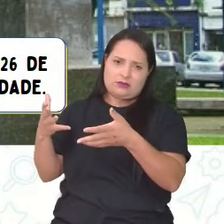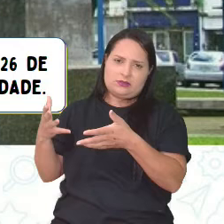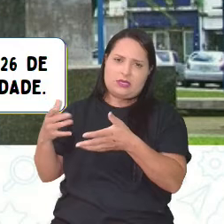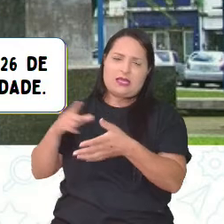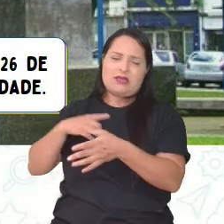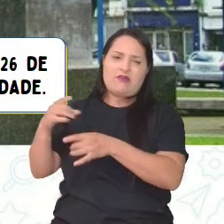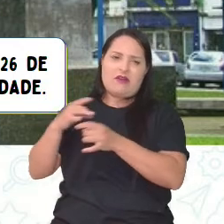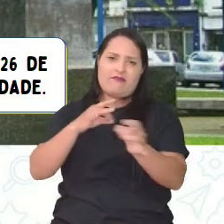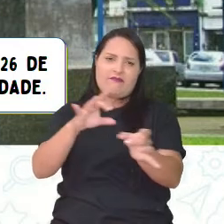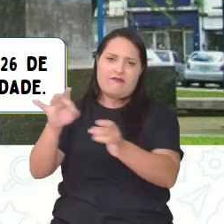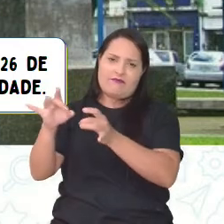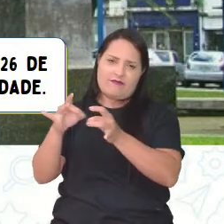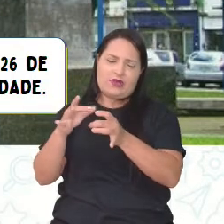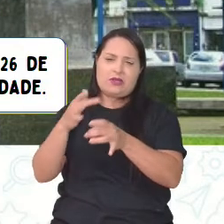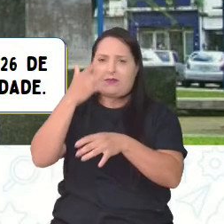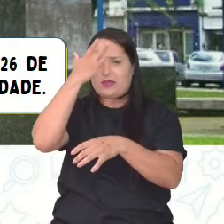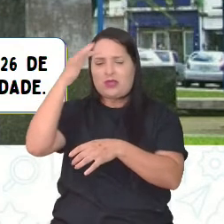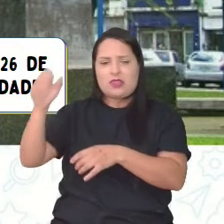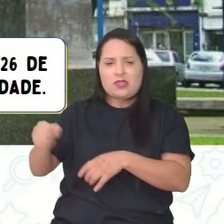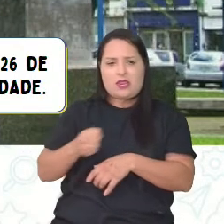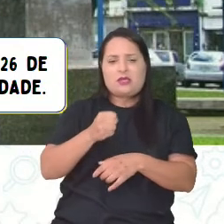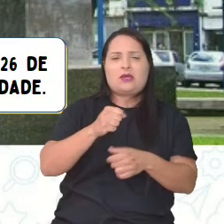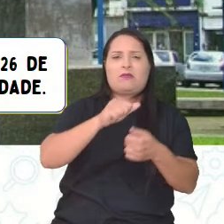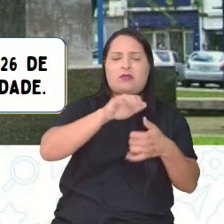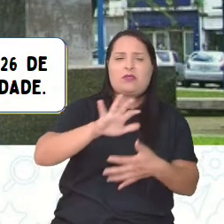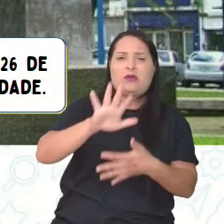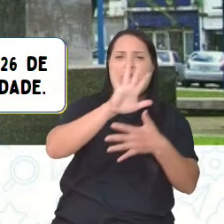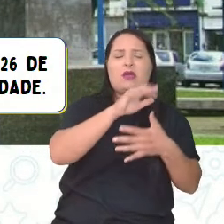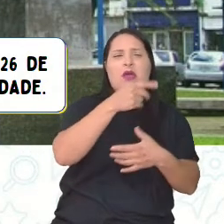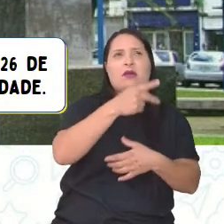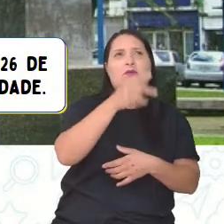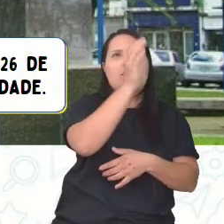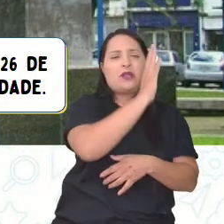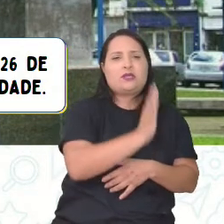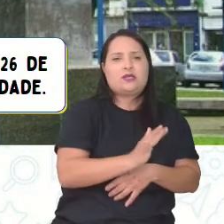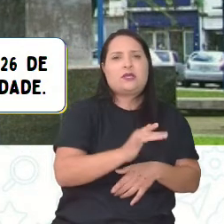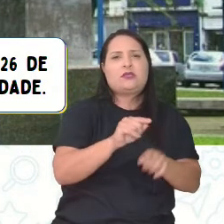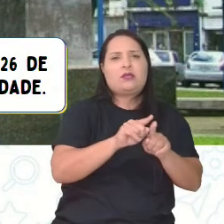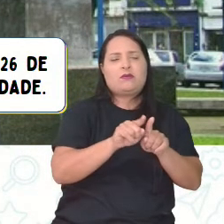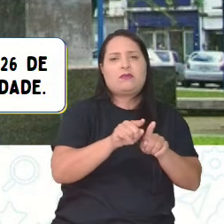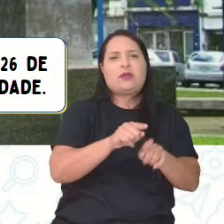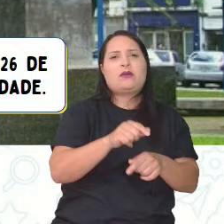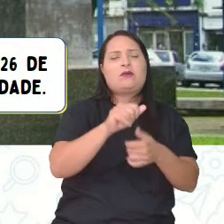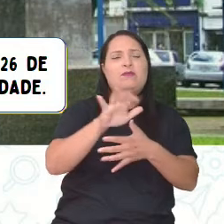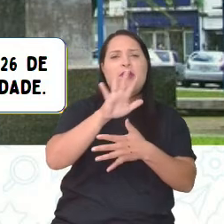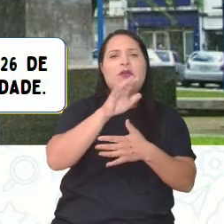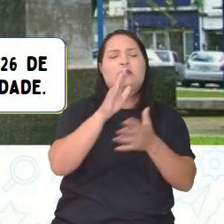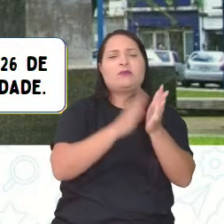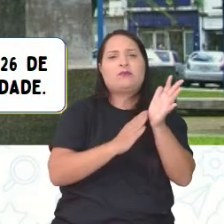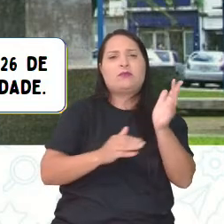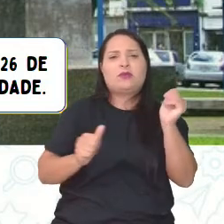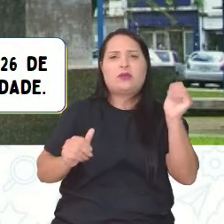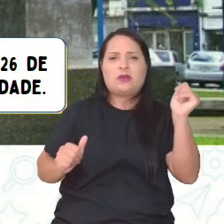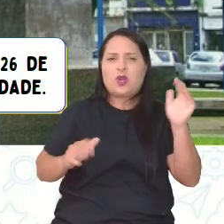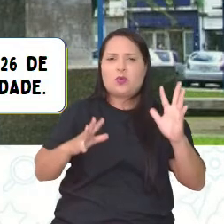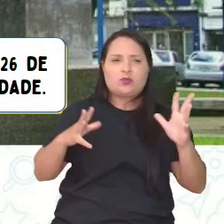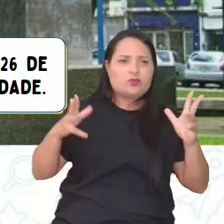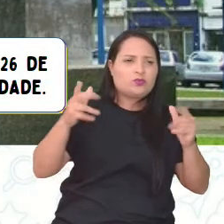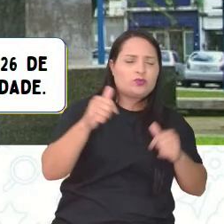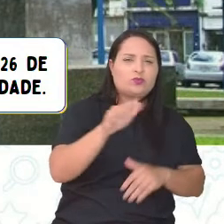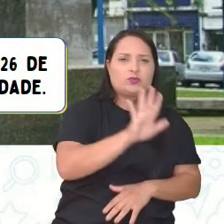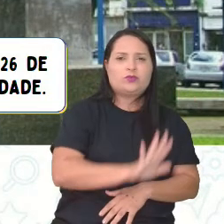os comerciantes de escravos trazerem para as Américas, então para o Brasil e para a América Espanhola como um todo. Né? Tanto que, por